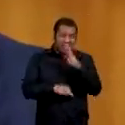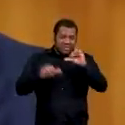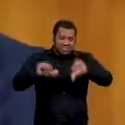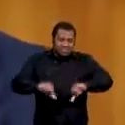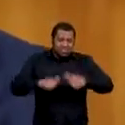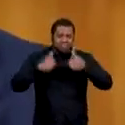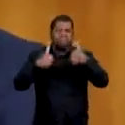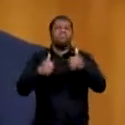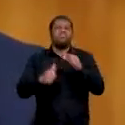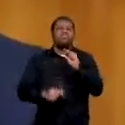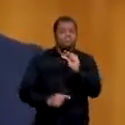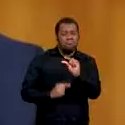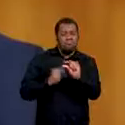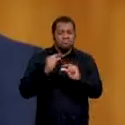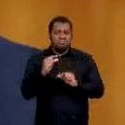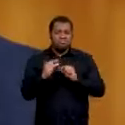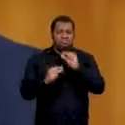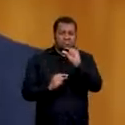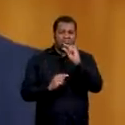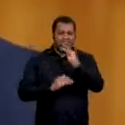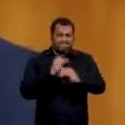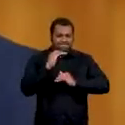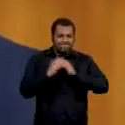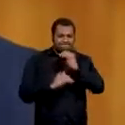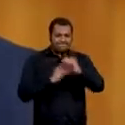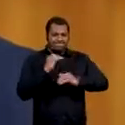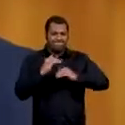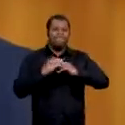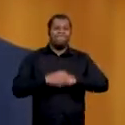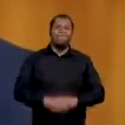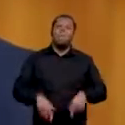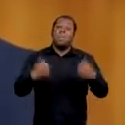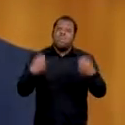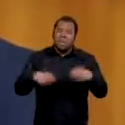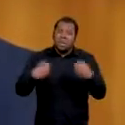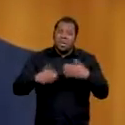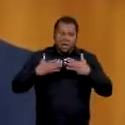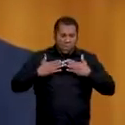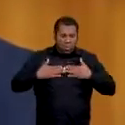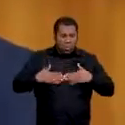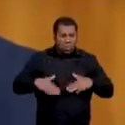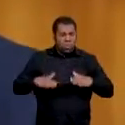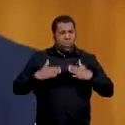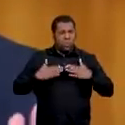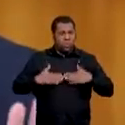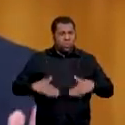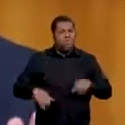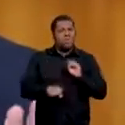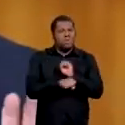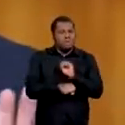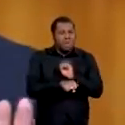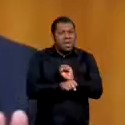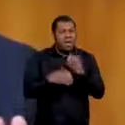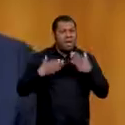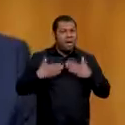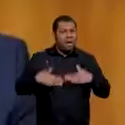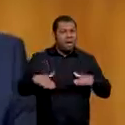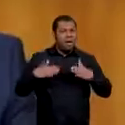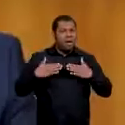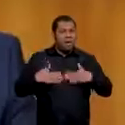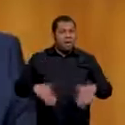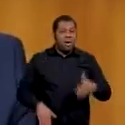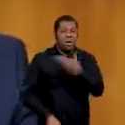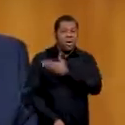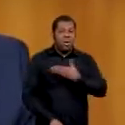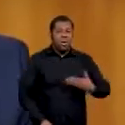tranquilidade. Não precisa ter bravata, é só a gente ter muita tranquilidade. Sabe, eu digo sempre o seguinte: governar é como